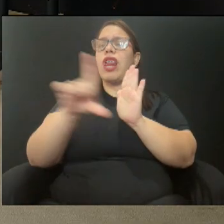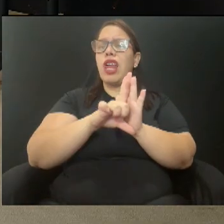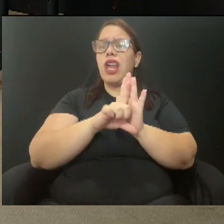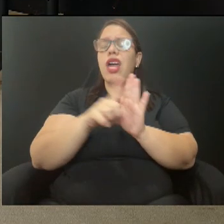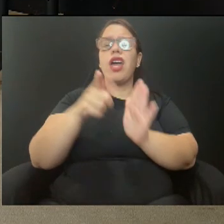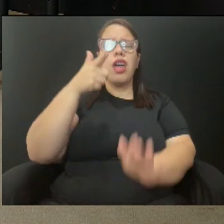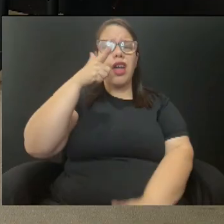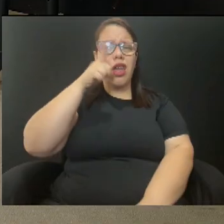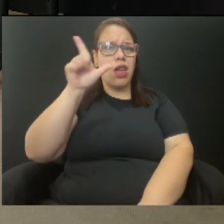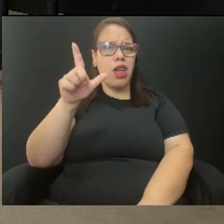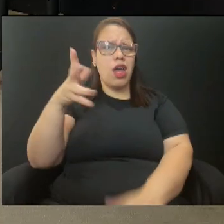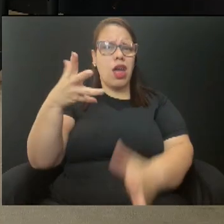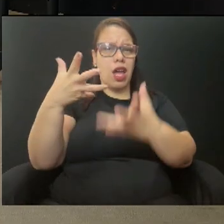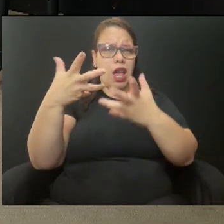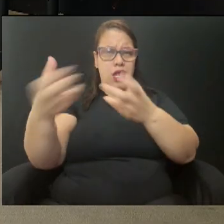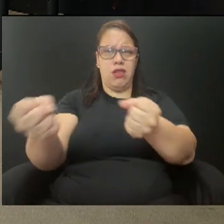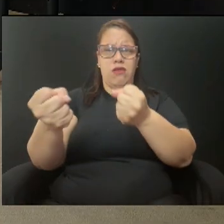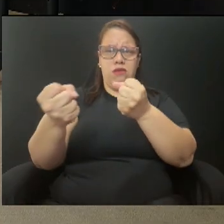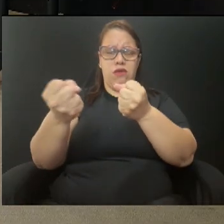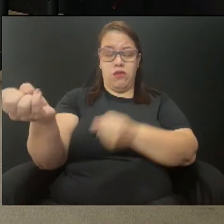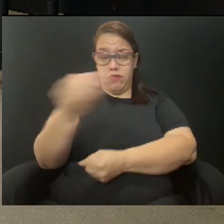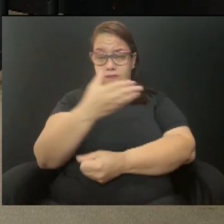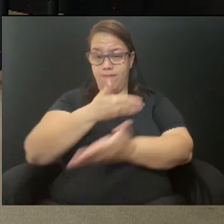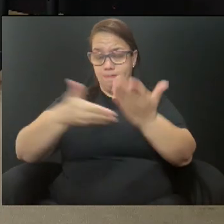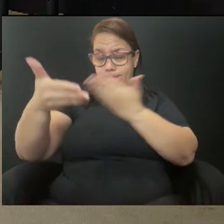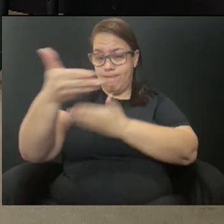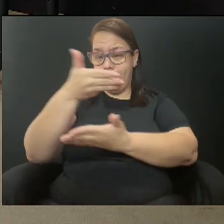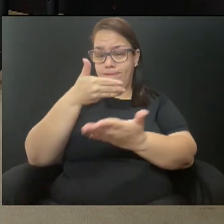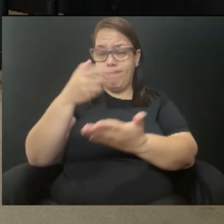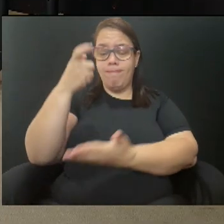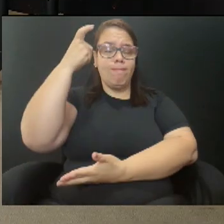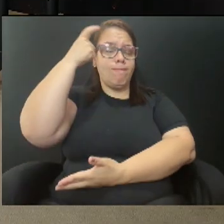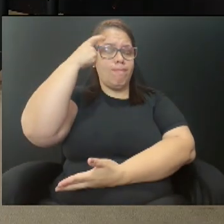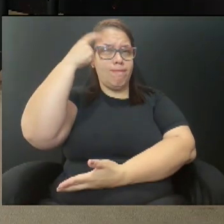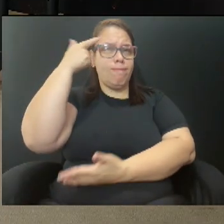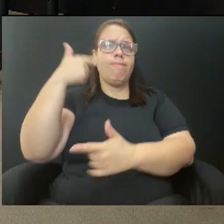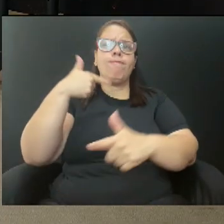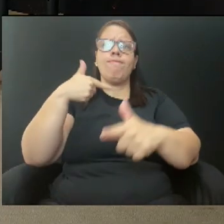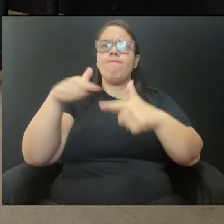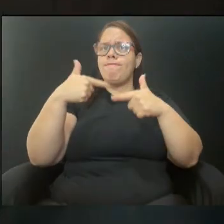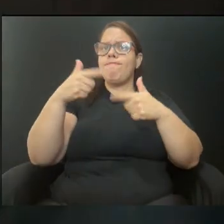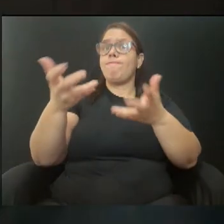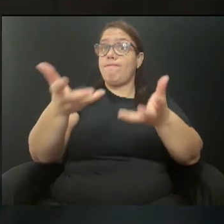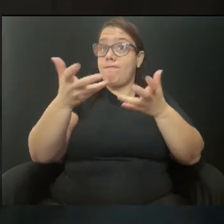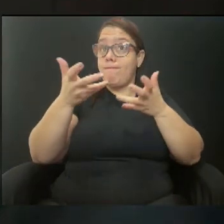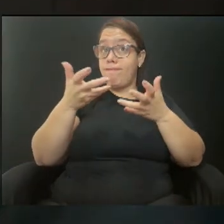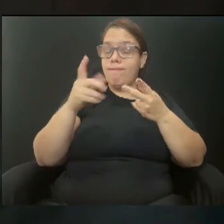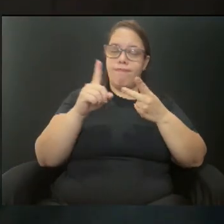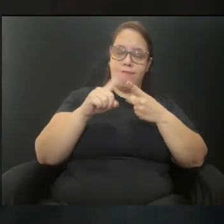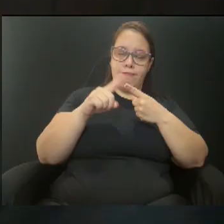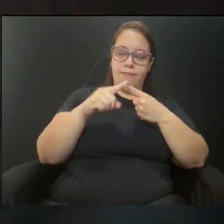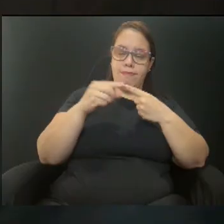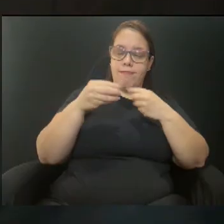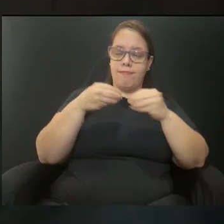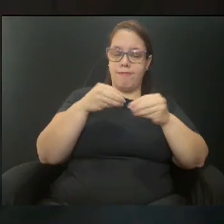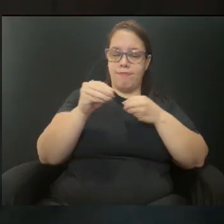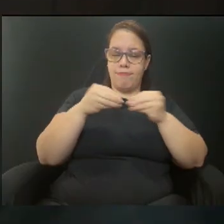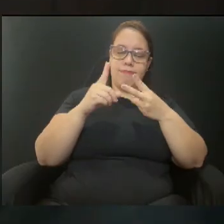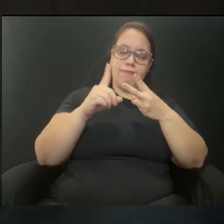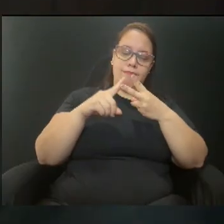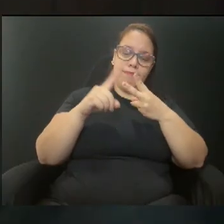abraçar as novas demandas quando a gente pensa nesse trabalhador que quer flexibilidade, quer também,